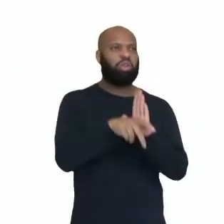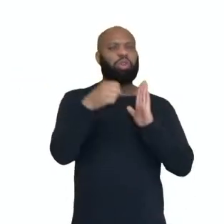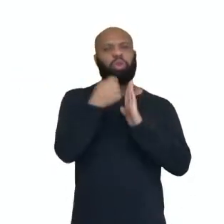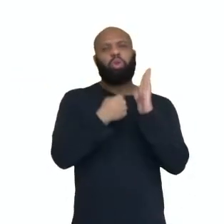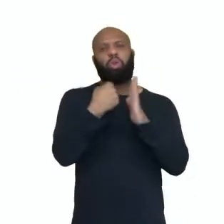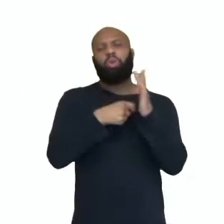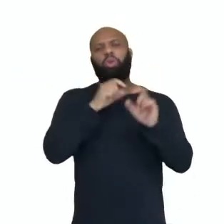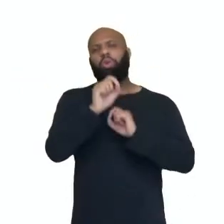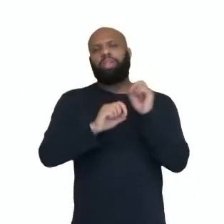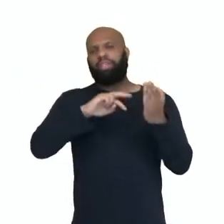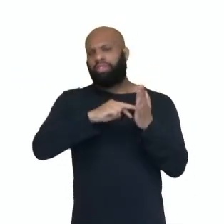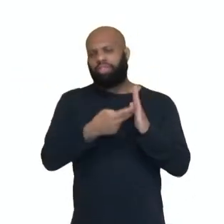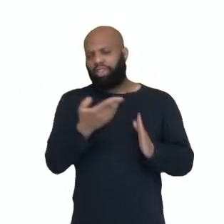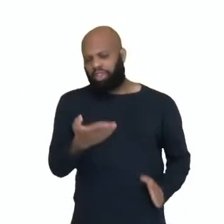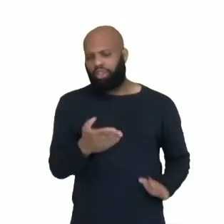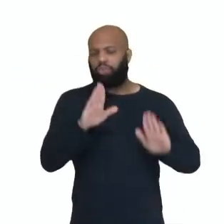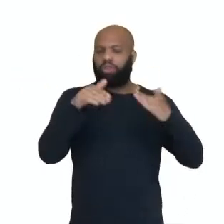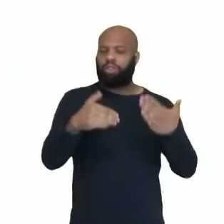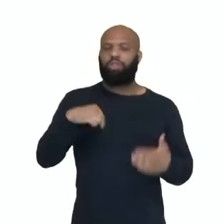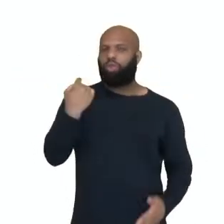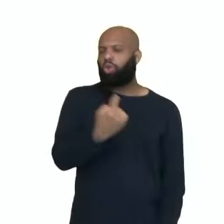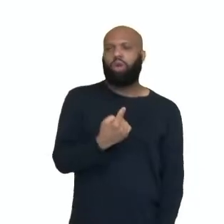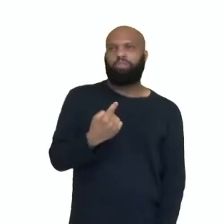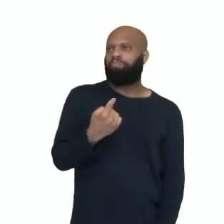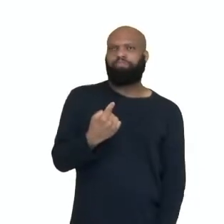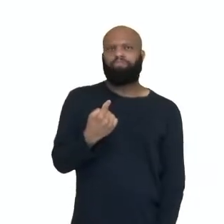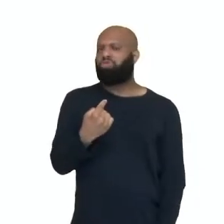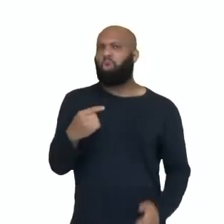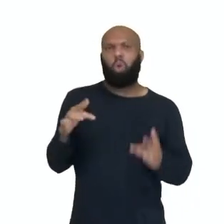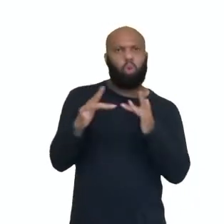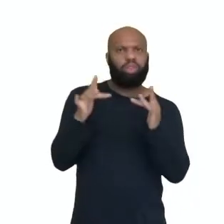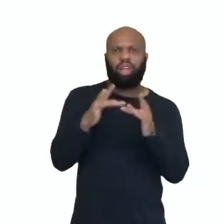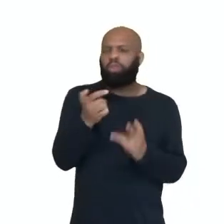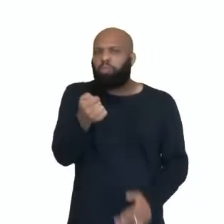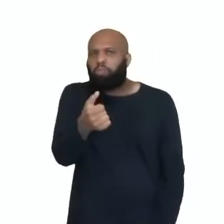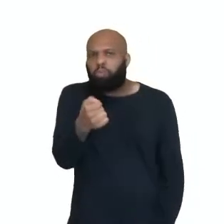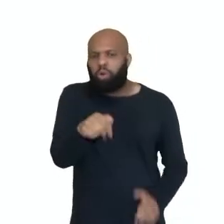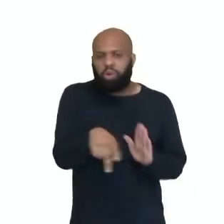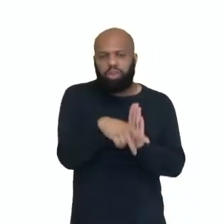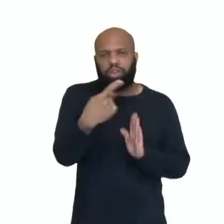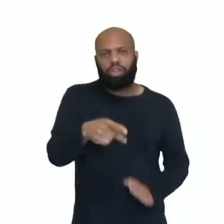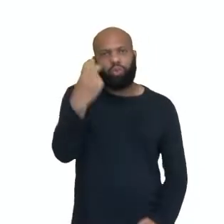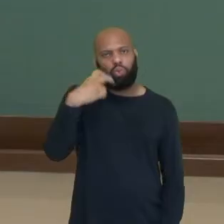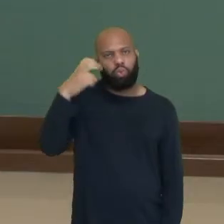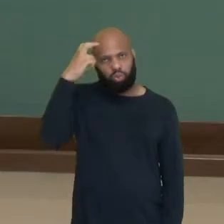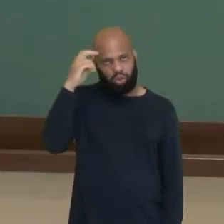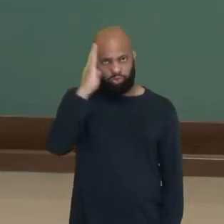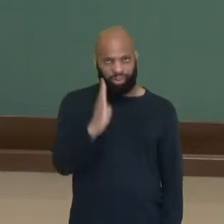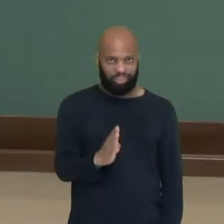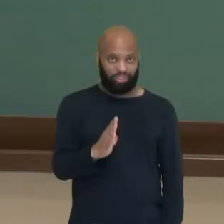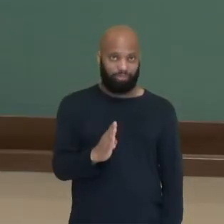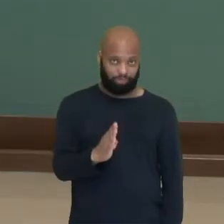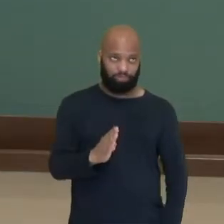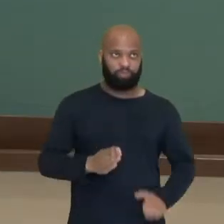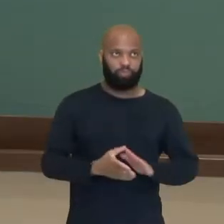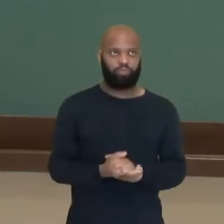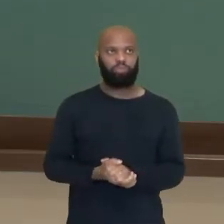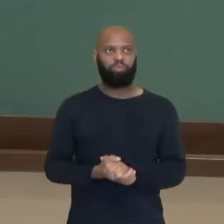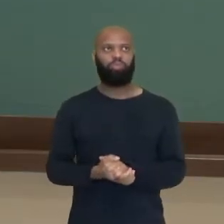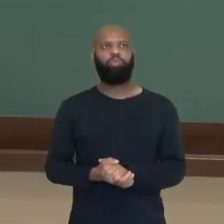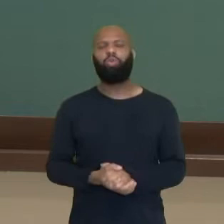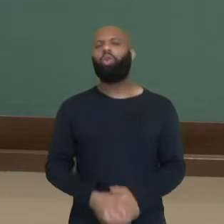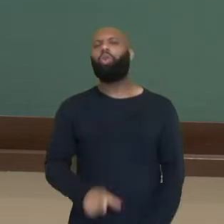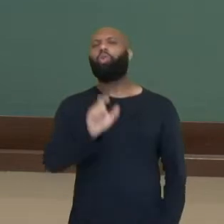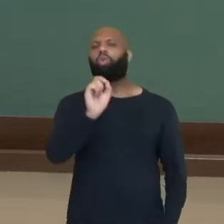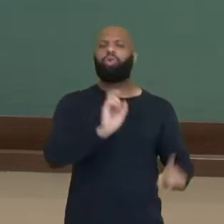arte marcial, que talvez nós não tenhamos tanto contato aqui na nossa cultura brasileira, não é mesmo? Quais que são